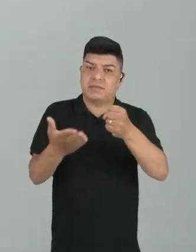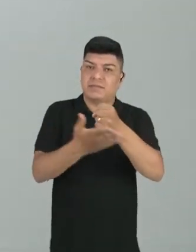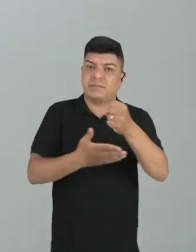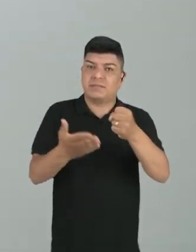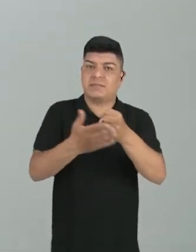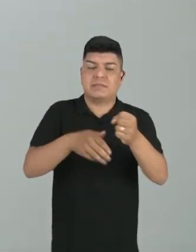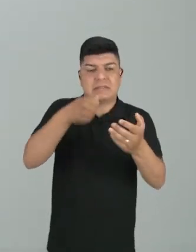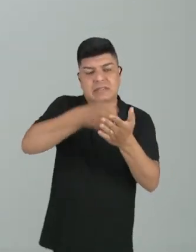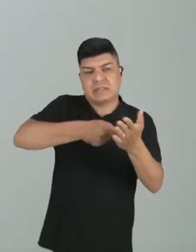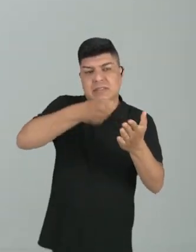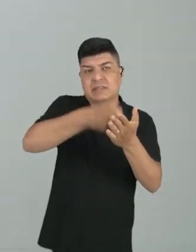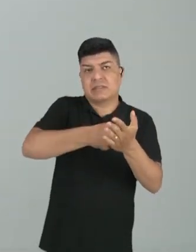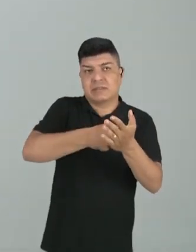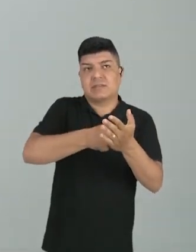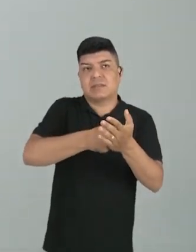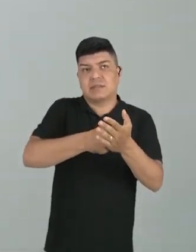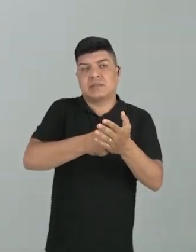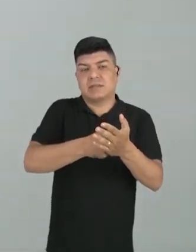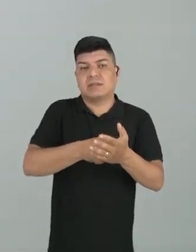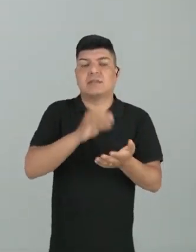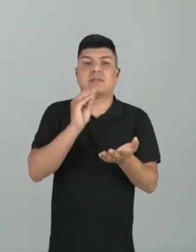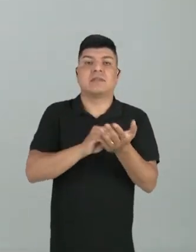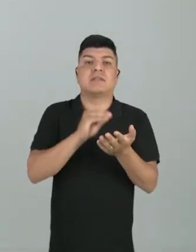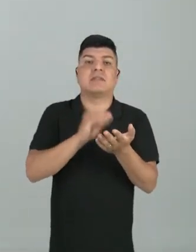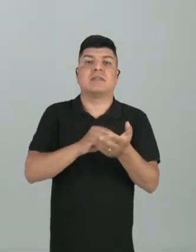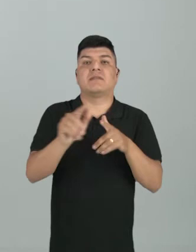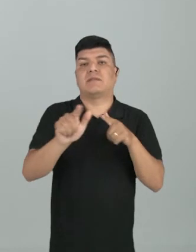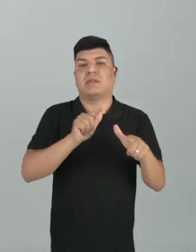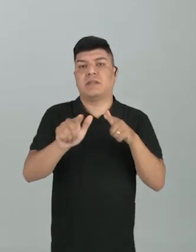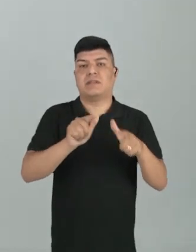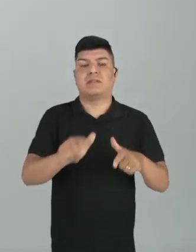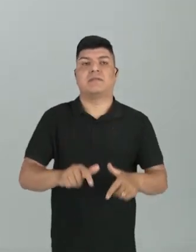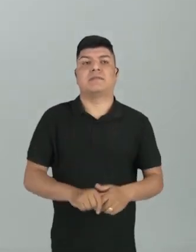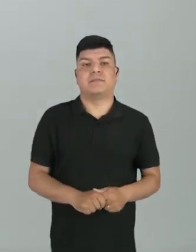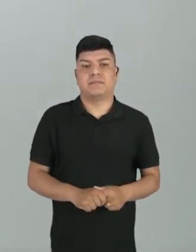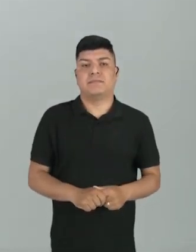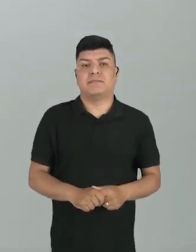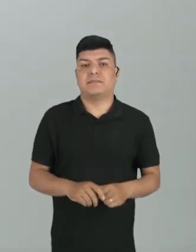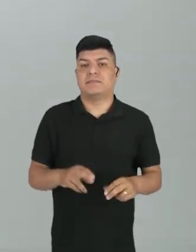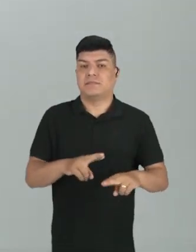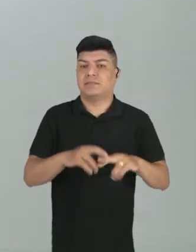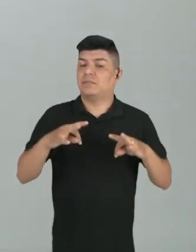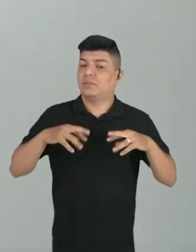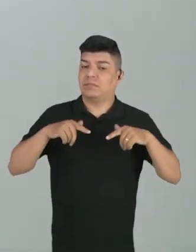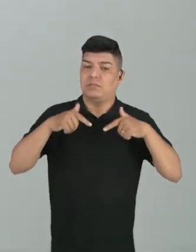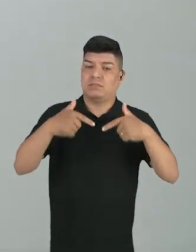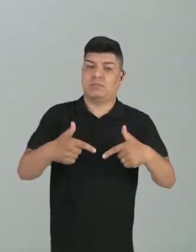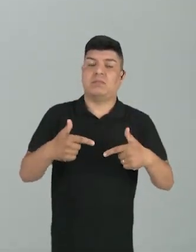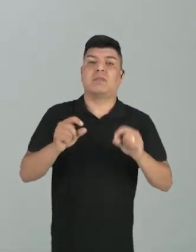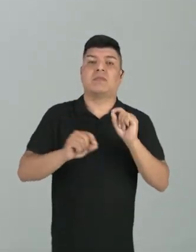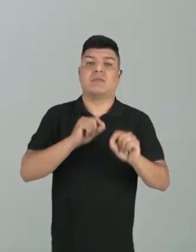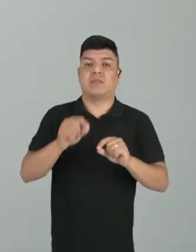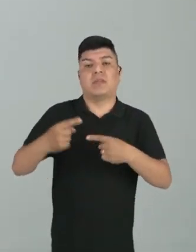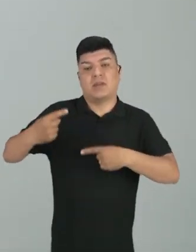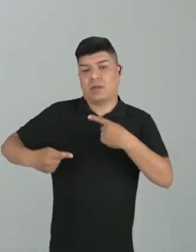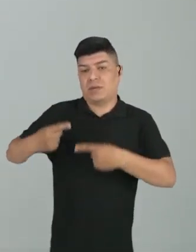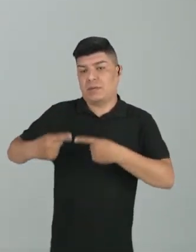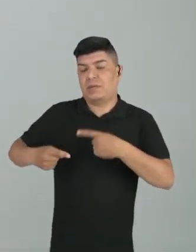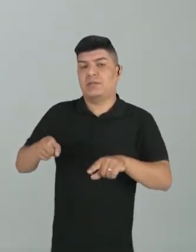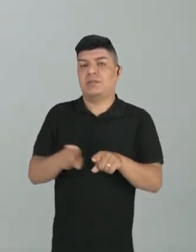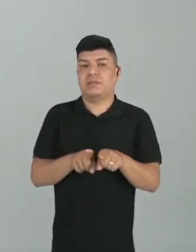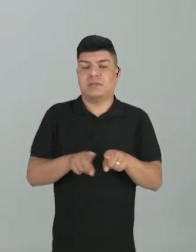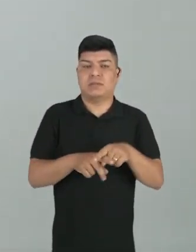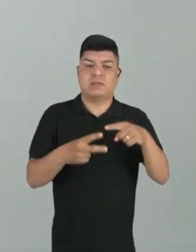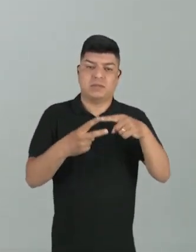na exploração e na precarização do trabalho. Então, toda luta econômica é uma luta política e